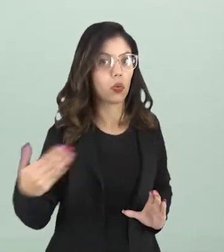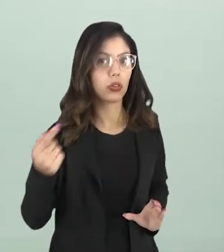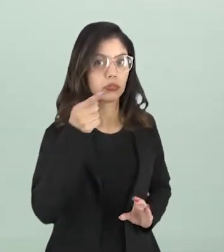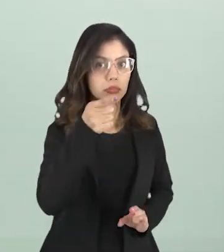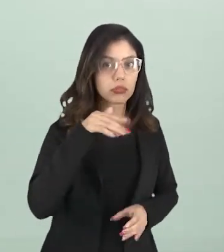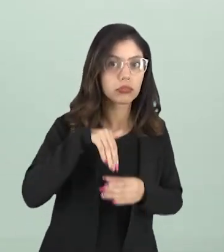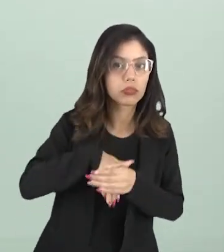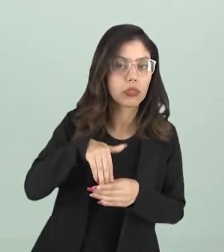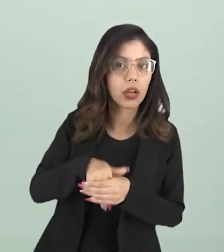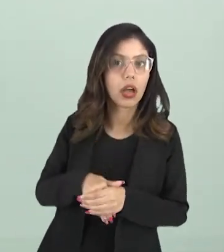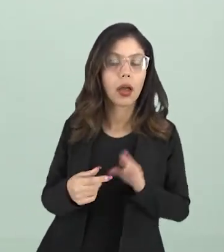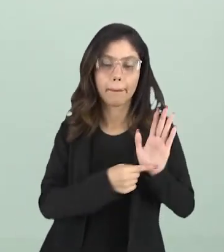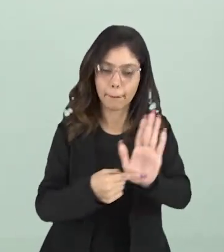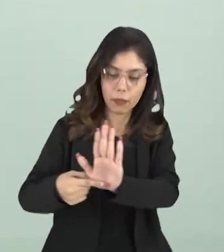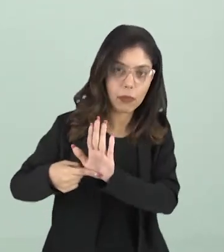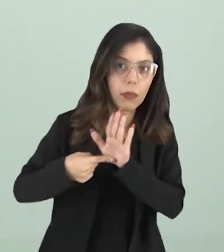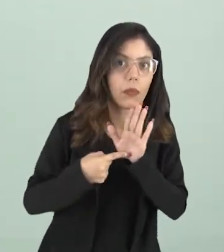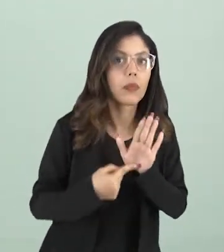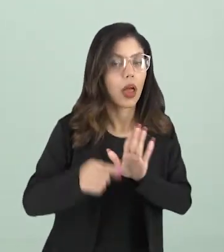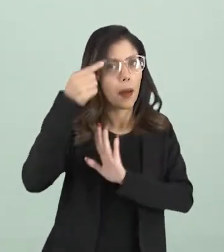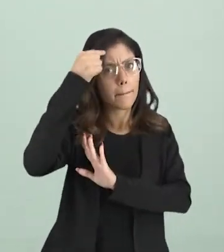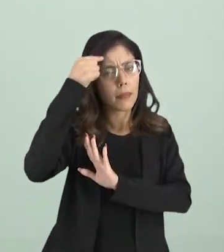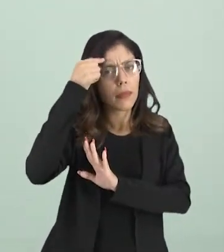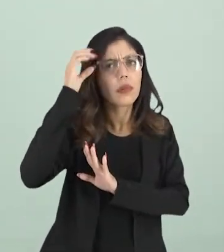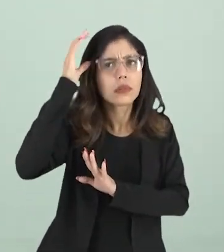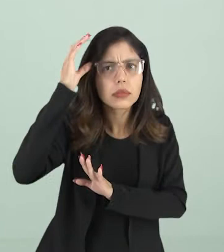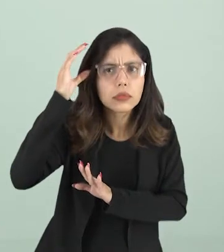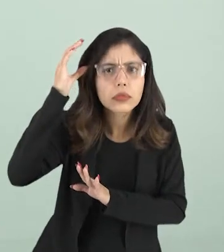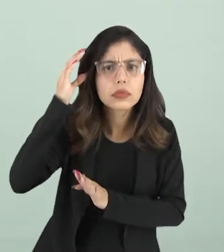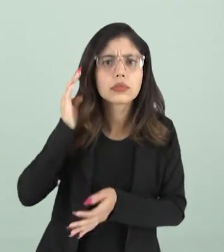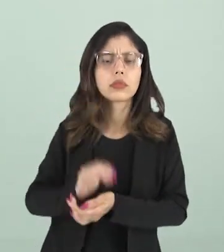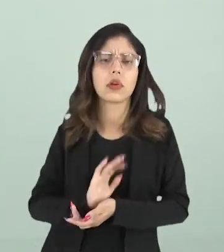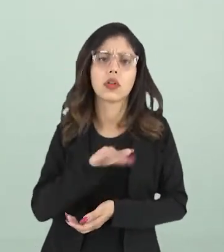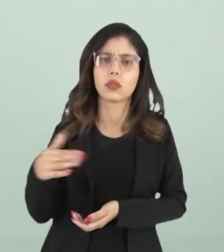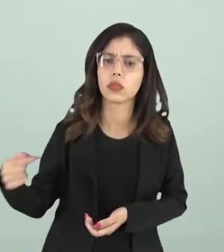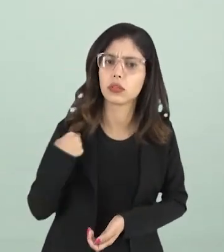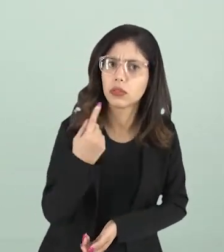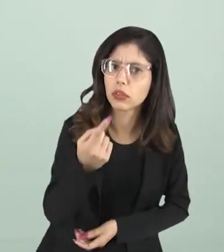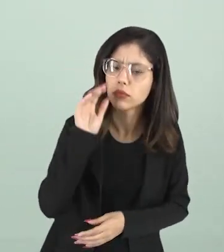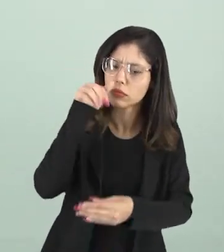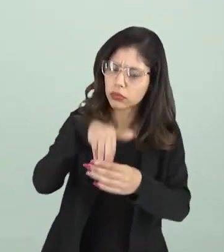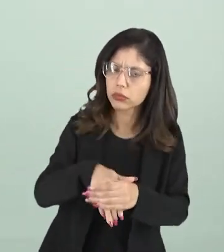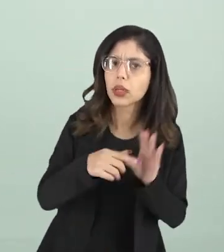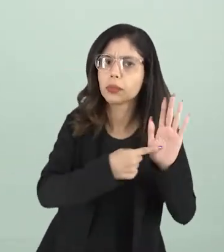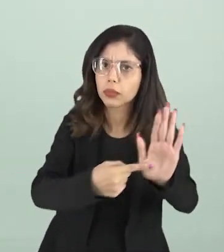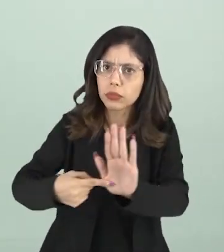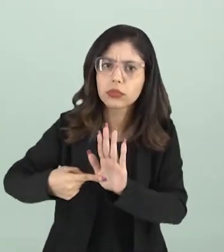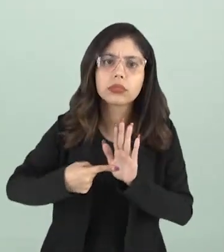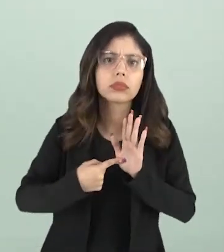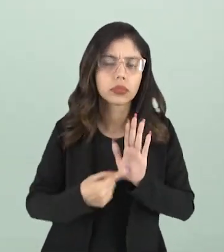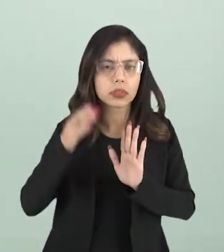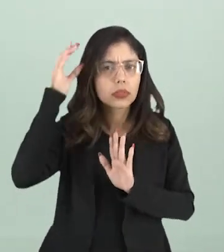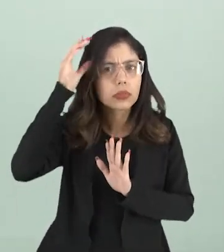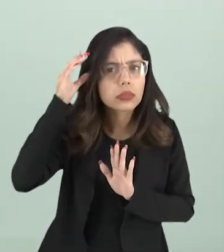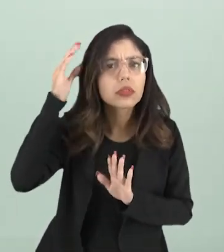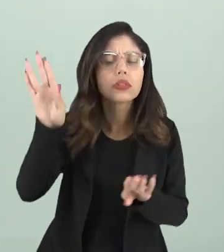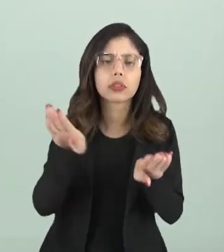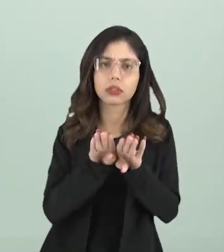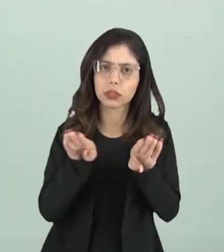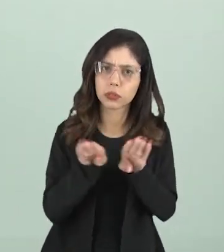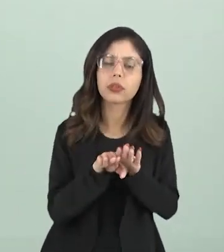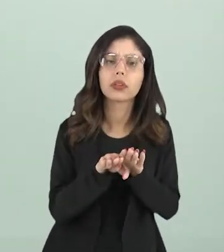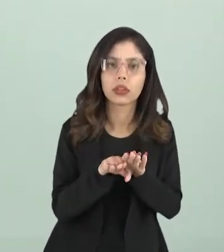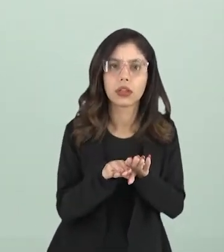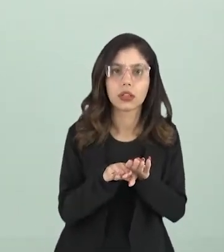vota, você tem que demonstrar a sua consciência. Quando você vota, você tem que mostrar a sua consciência também